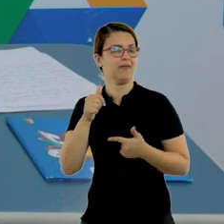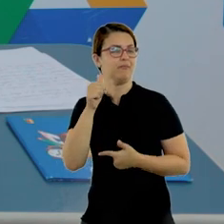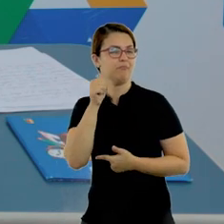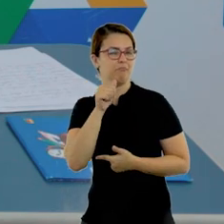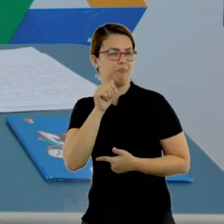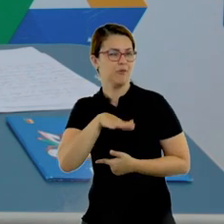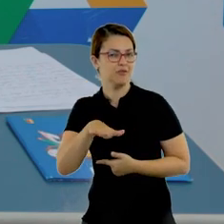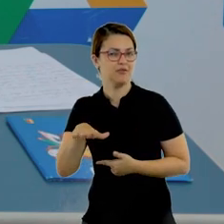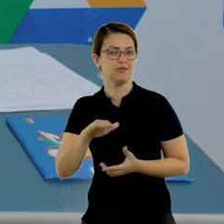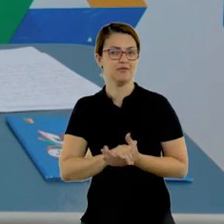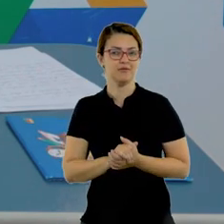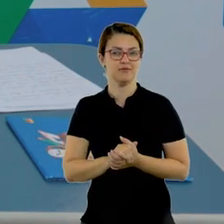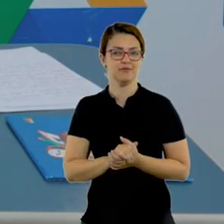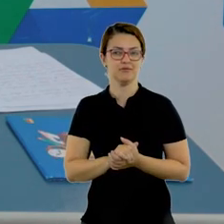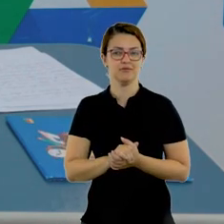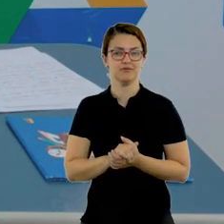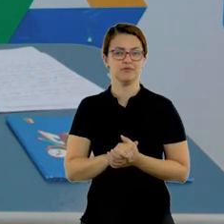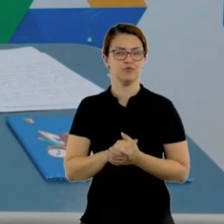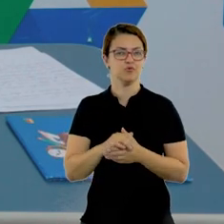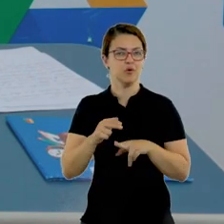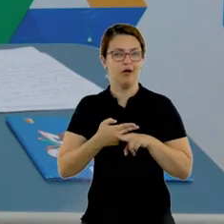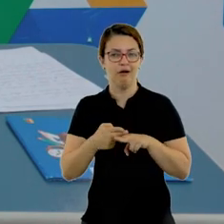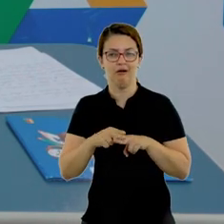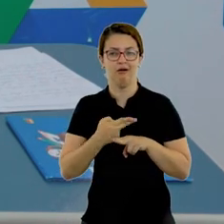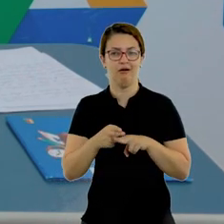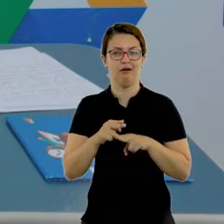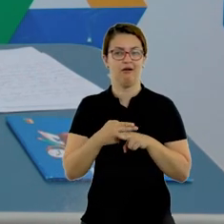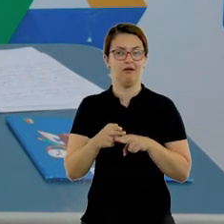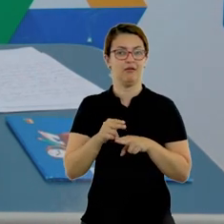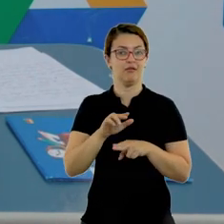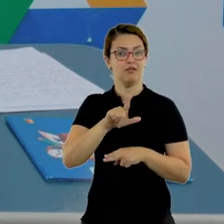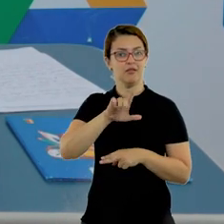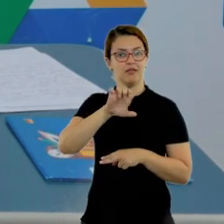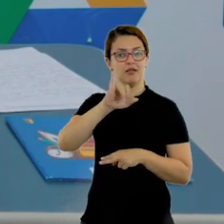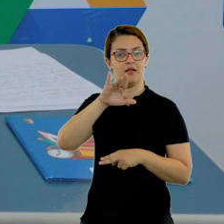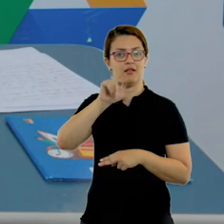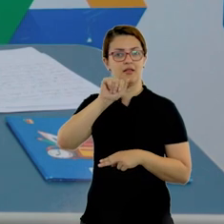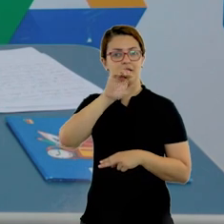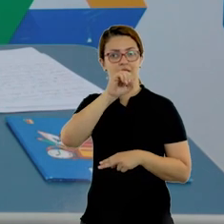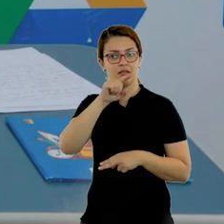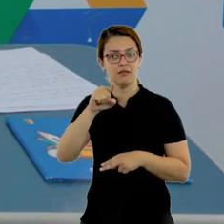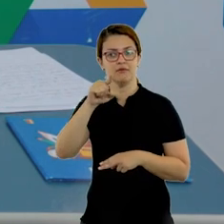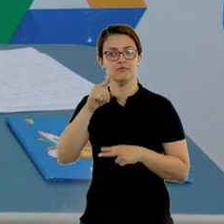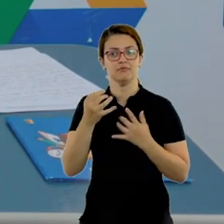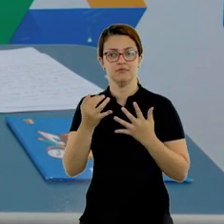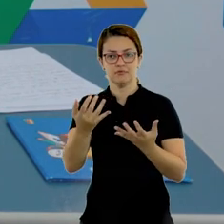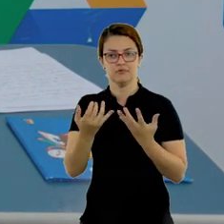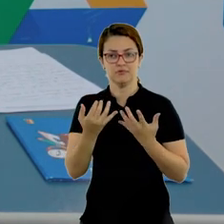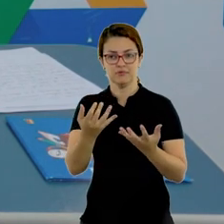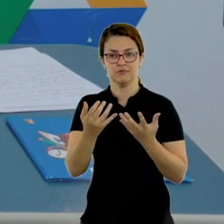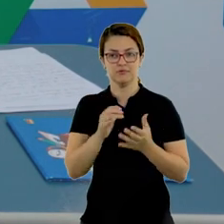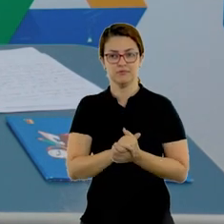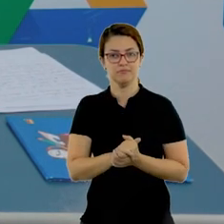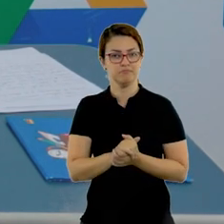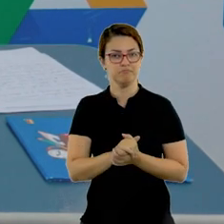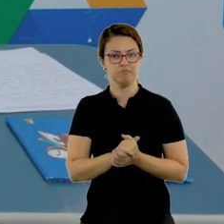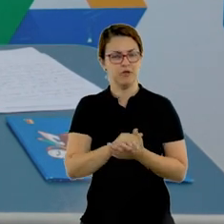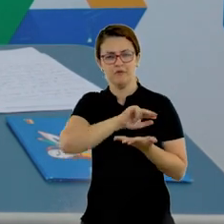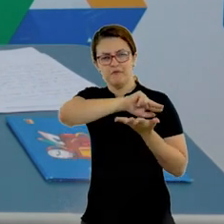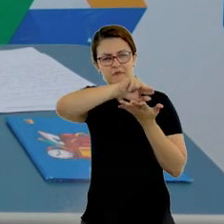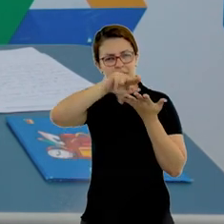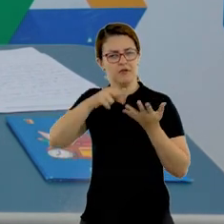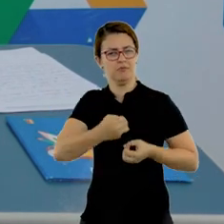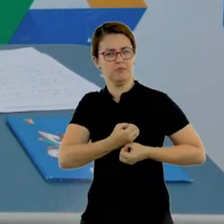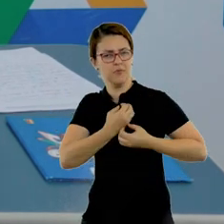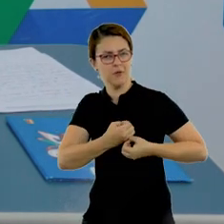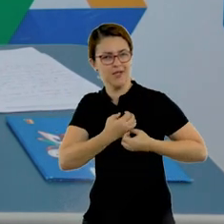do Chico Bolacha, Leilão de Jardim, Para Ir à Lua, Jogo de Bola e Colar de Carolina. Tenho certeza, crianças, que vocês já